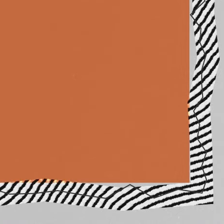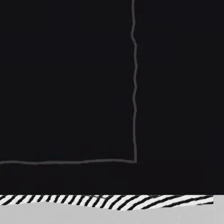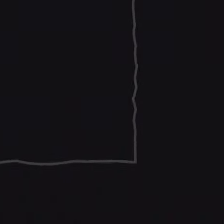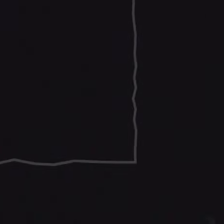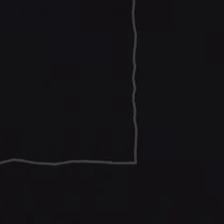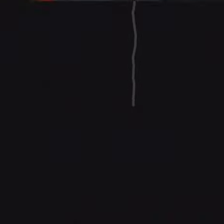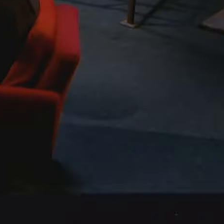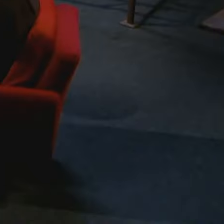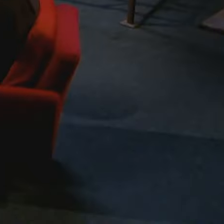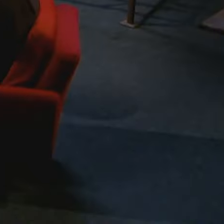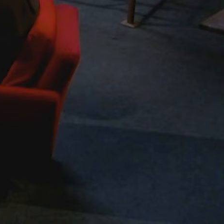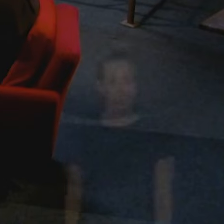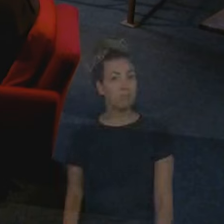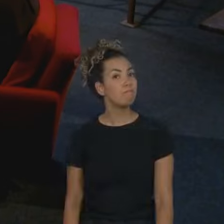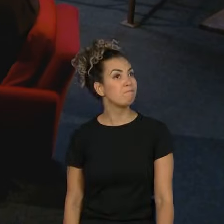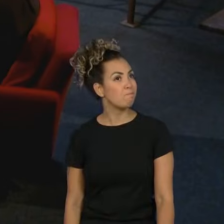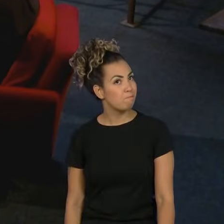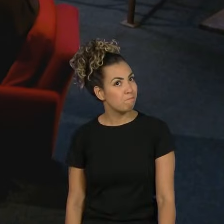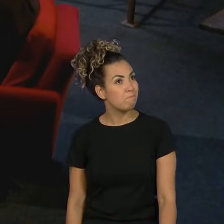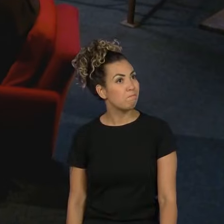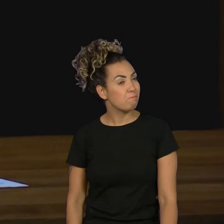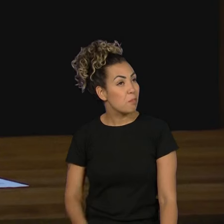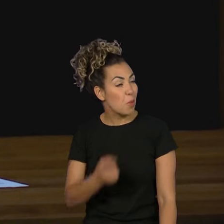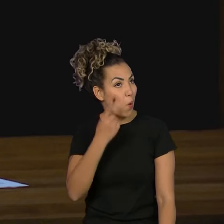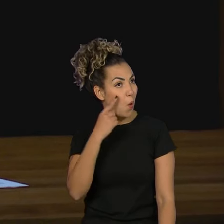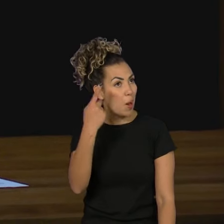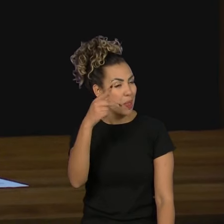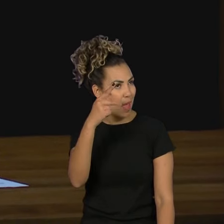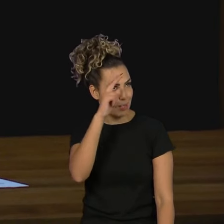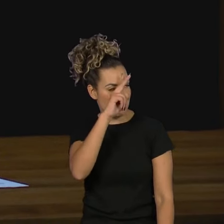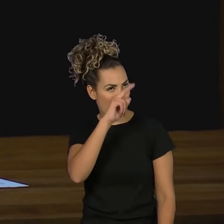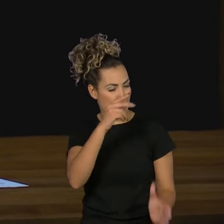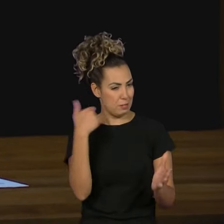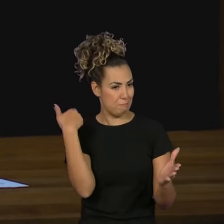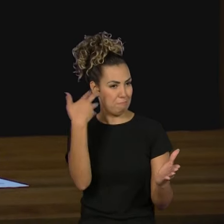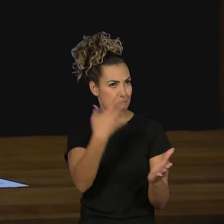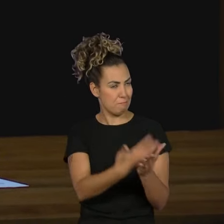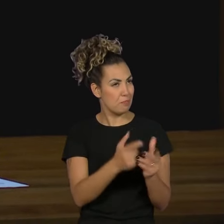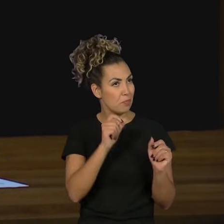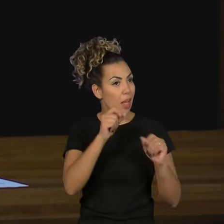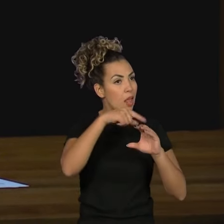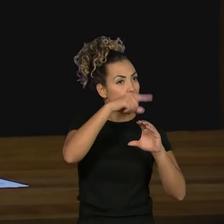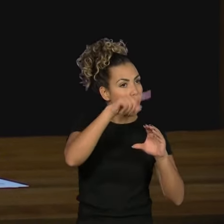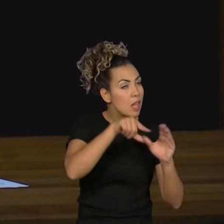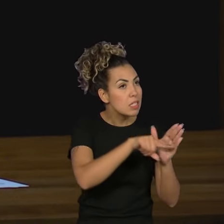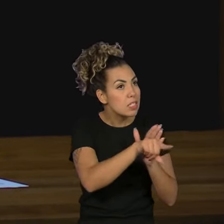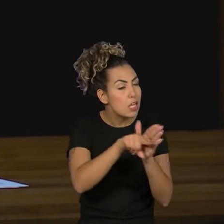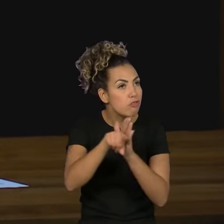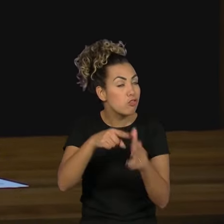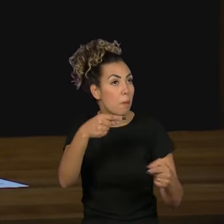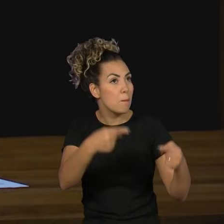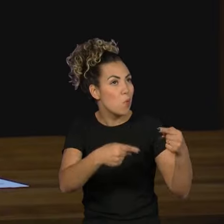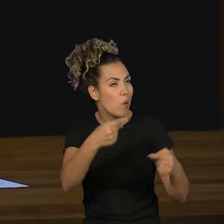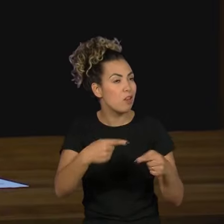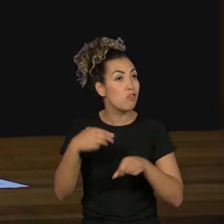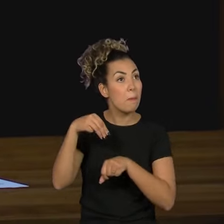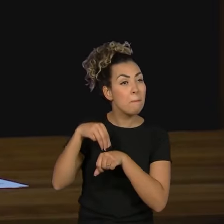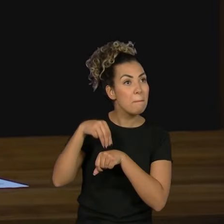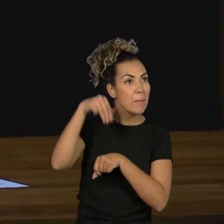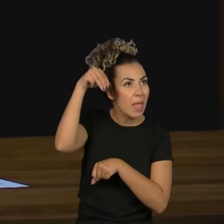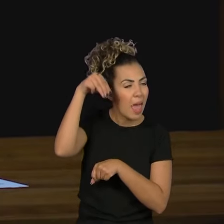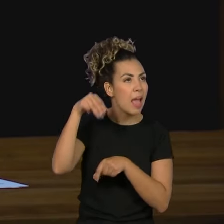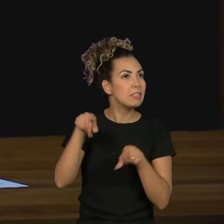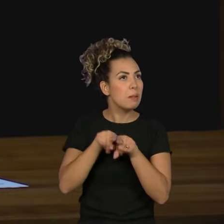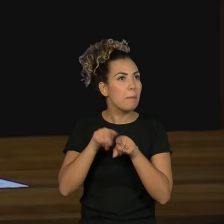uhum Olha a ficha dessa moça cientista política mestre em relações internacionais e em gestão